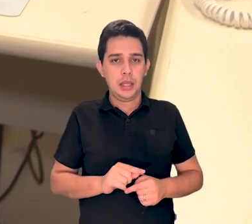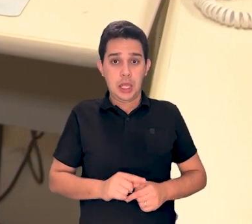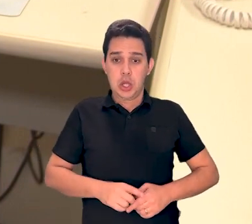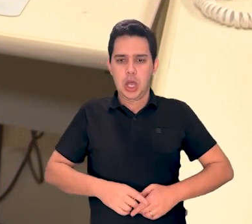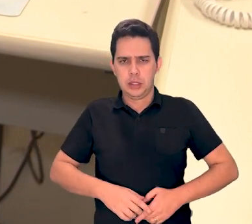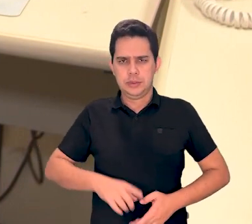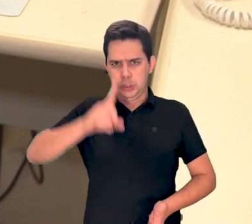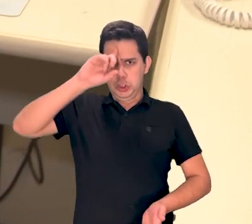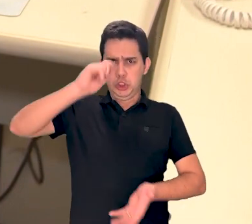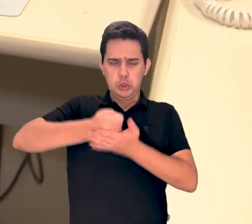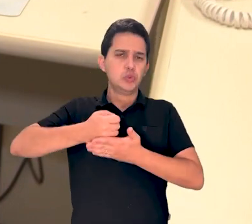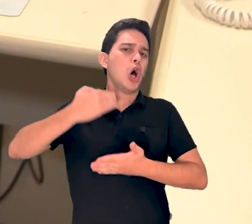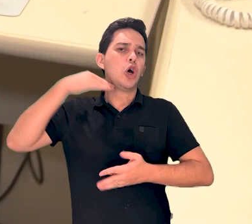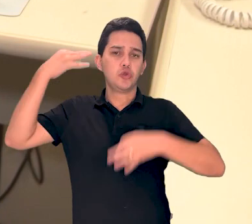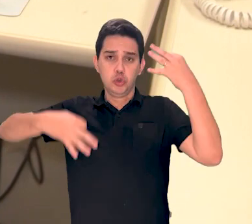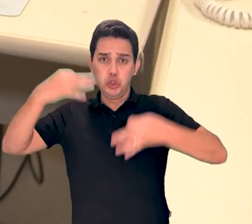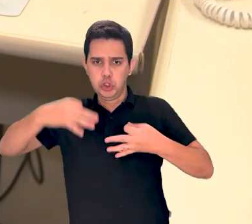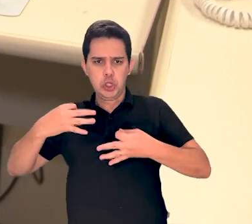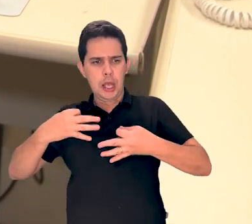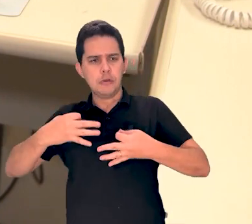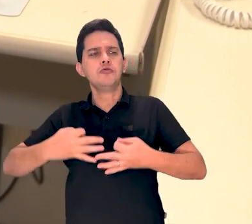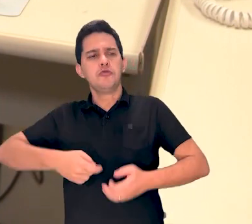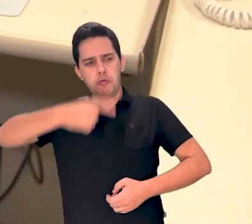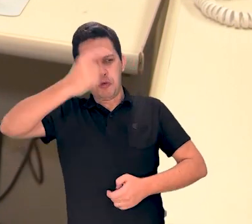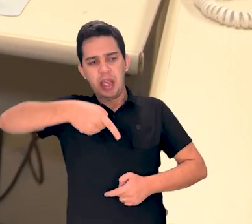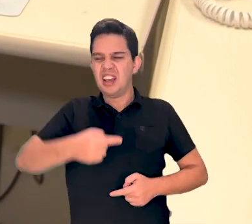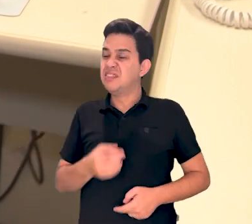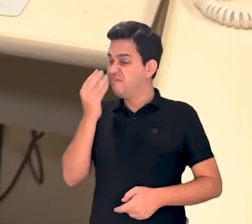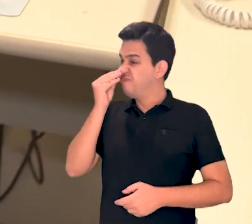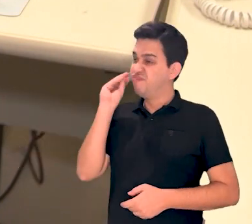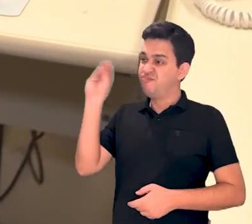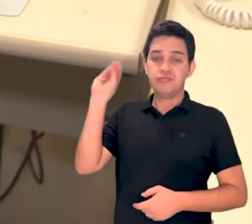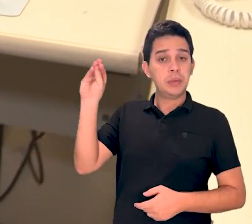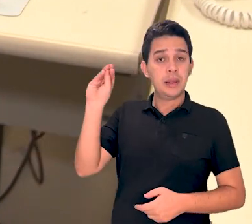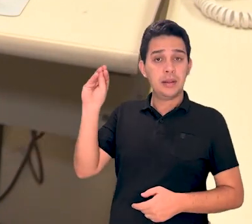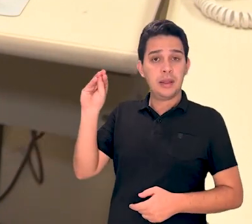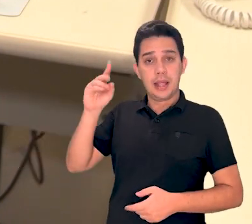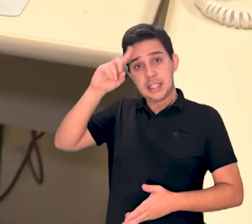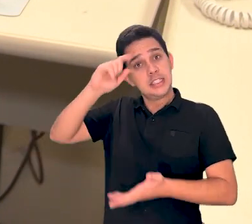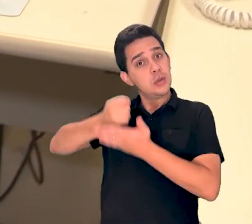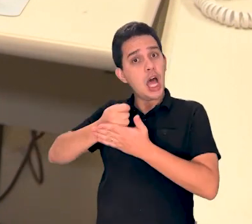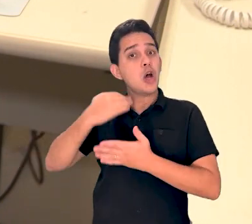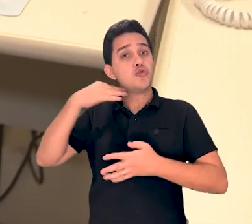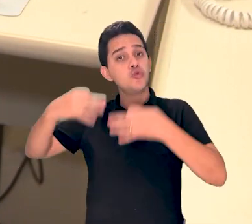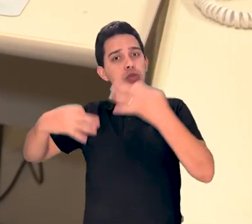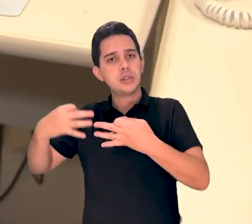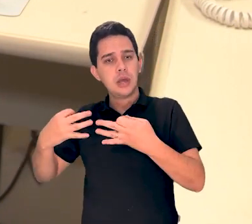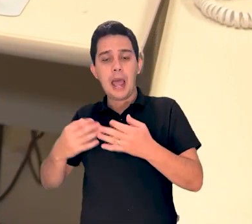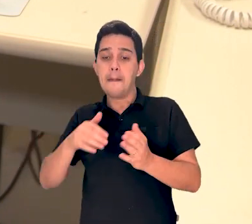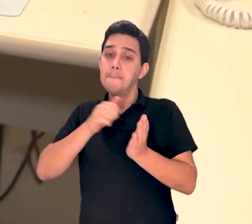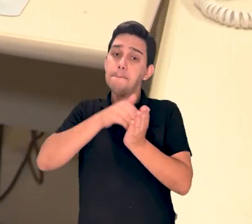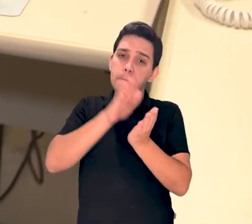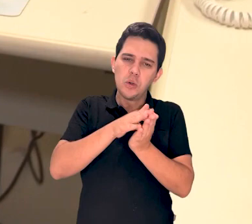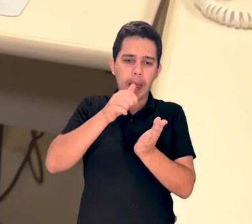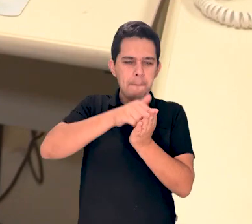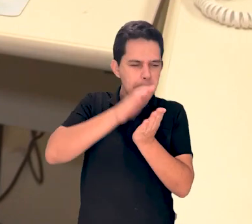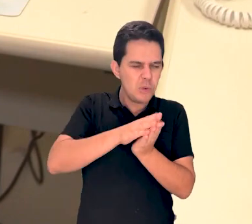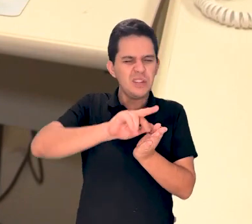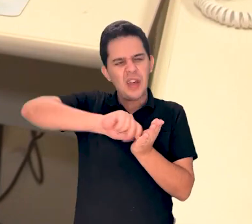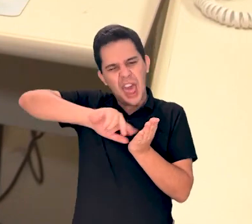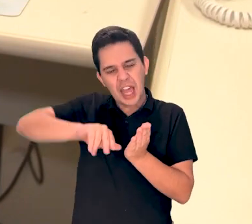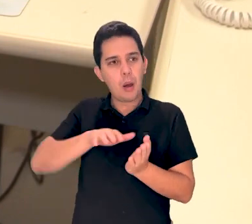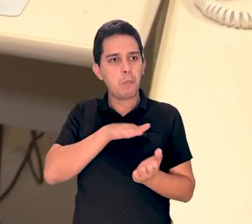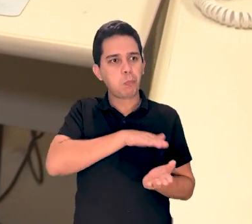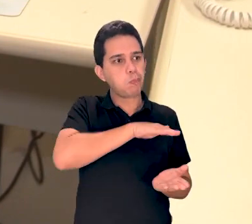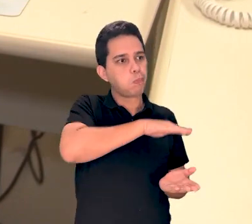decisão judicial Então são multas que vão se avolumando se avolumando se avolumando e eu não sei